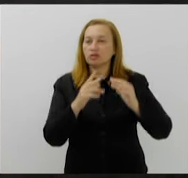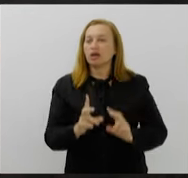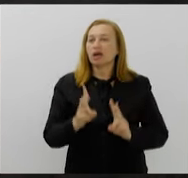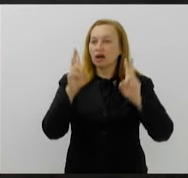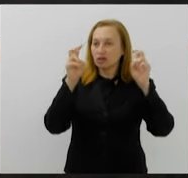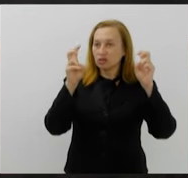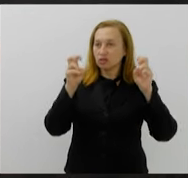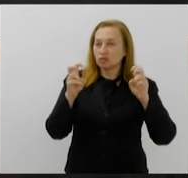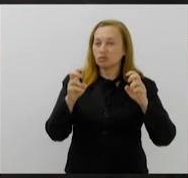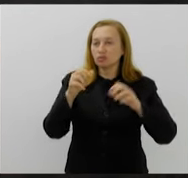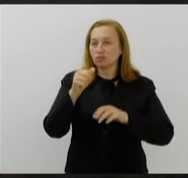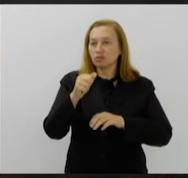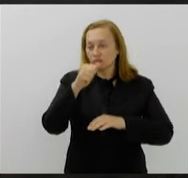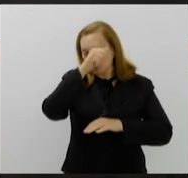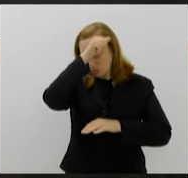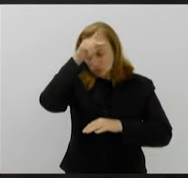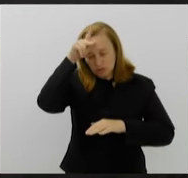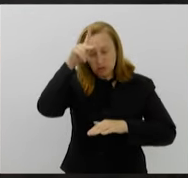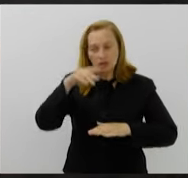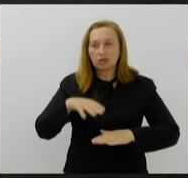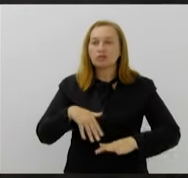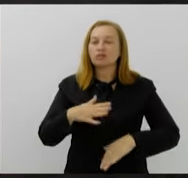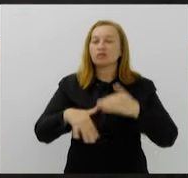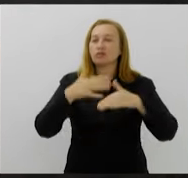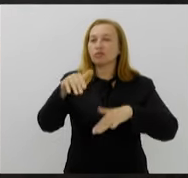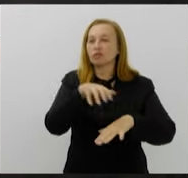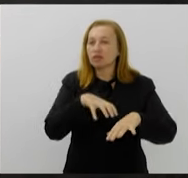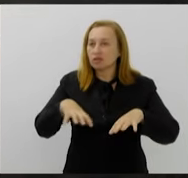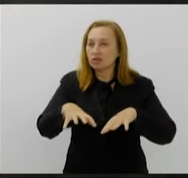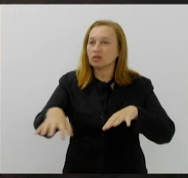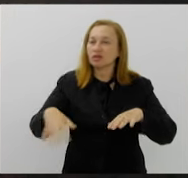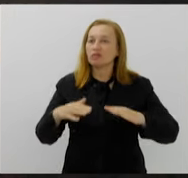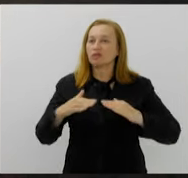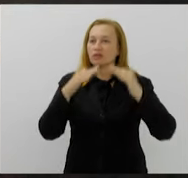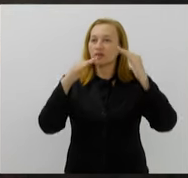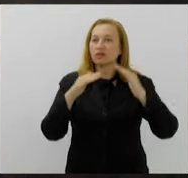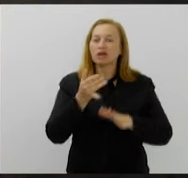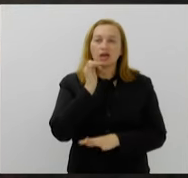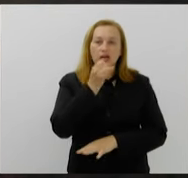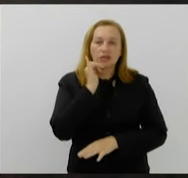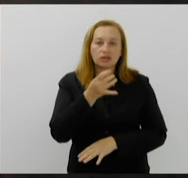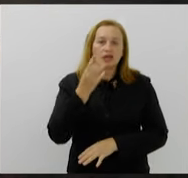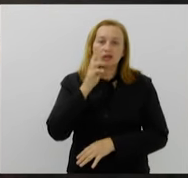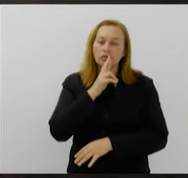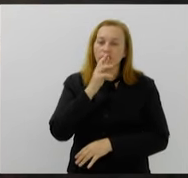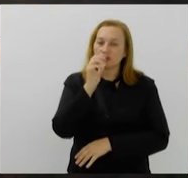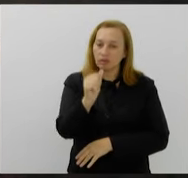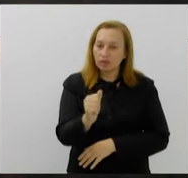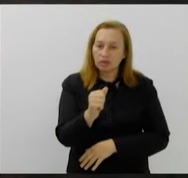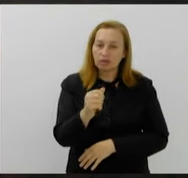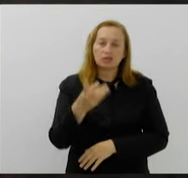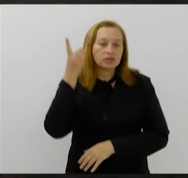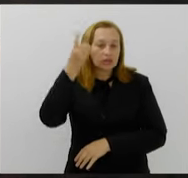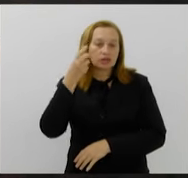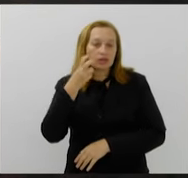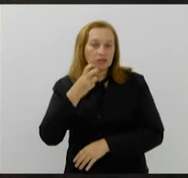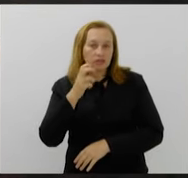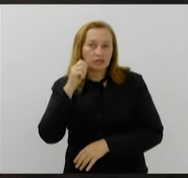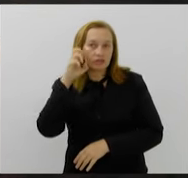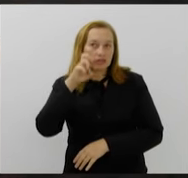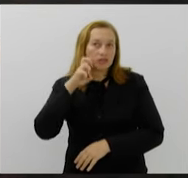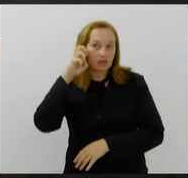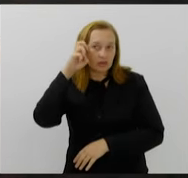assuntos municipais de desenvolvimento Regional favorável relatoria dos deputados Rodrigo Amorim Verônica Lima e